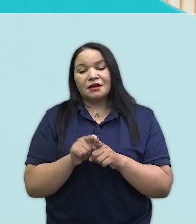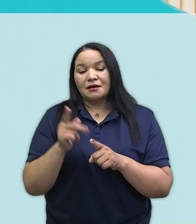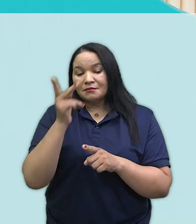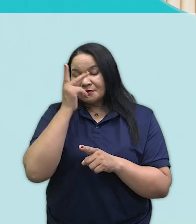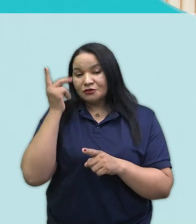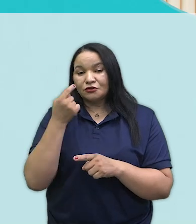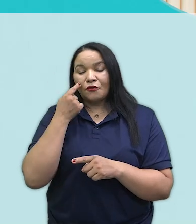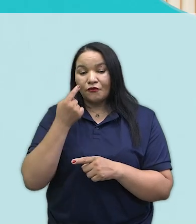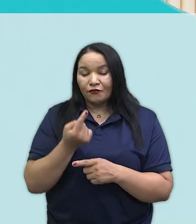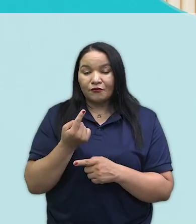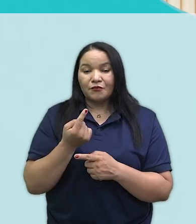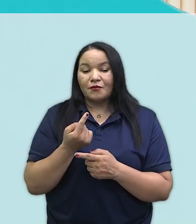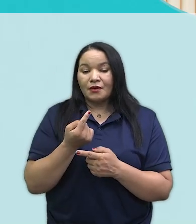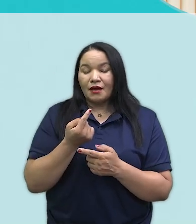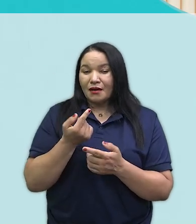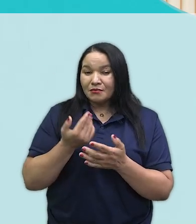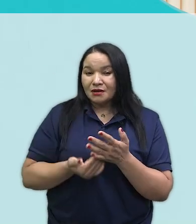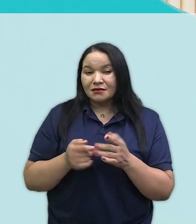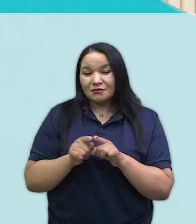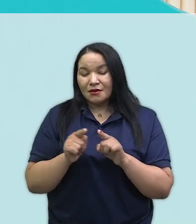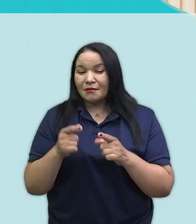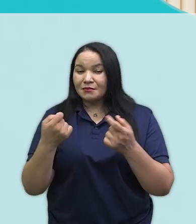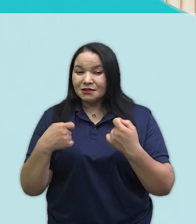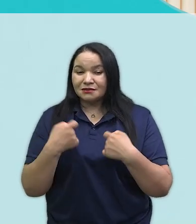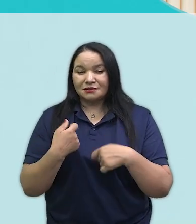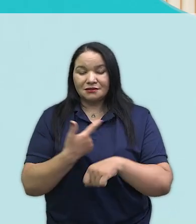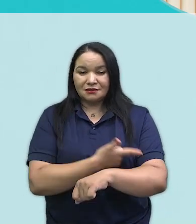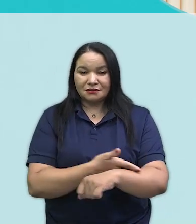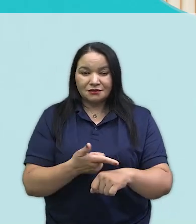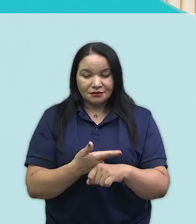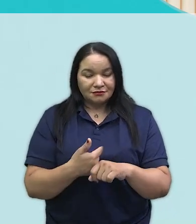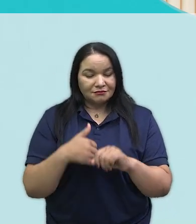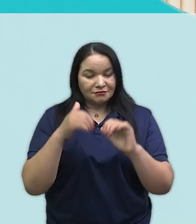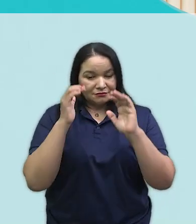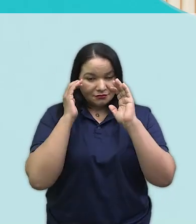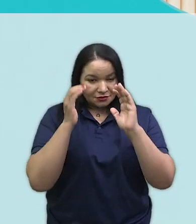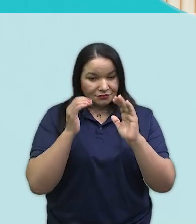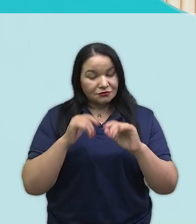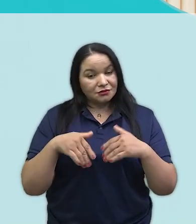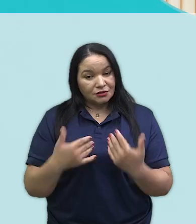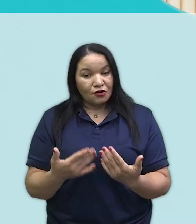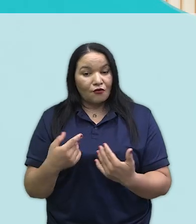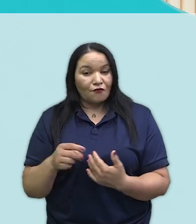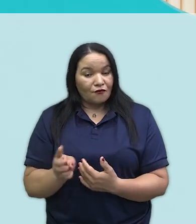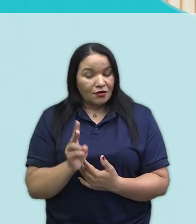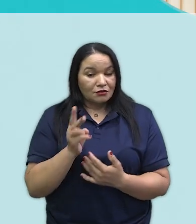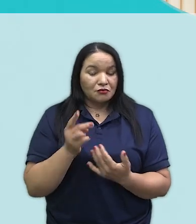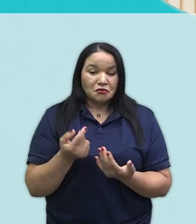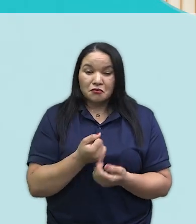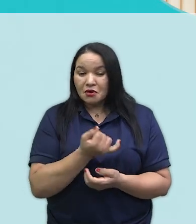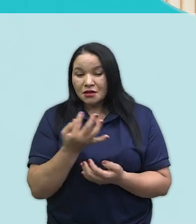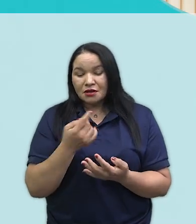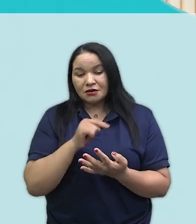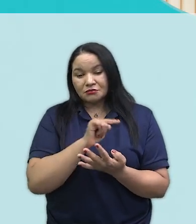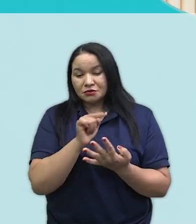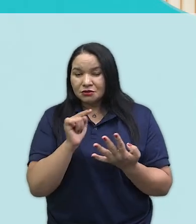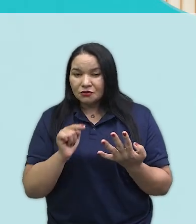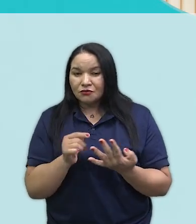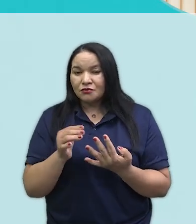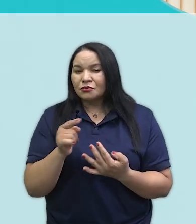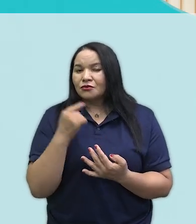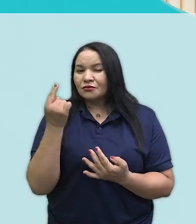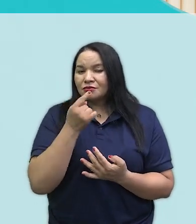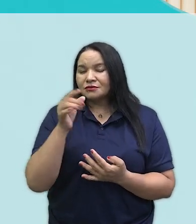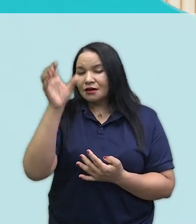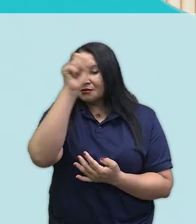o adversário no final. Então, veja só como são princípios, são valores que a gente pode trazer para o nosso dia a dia também.